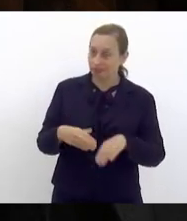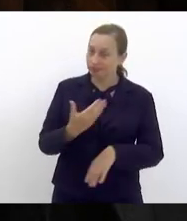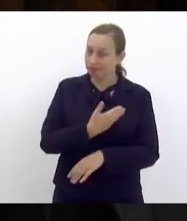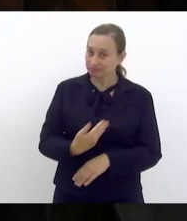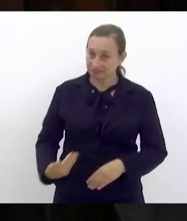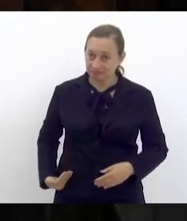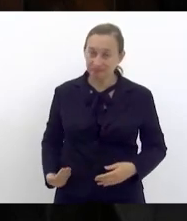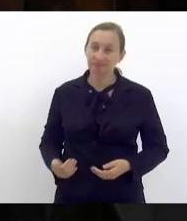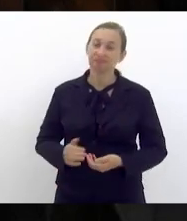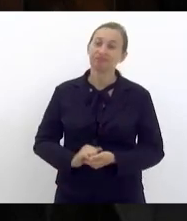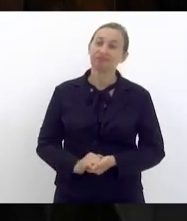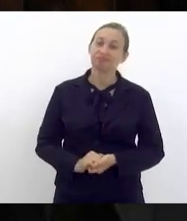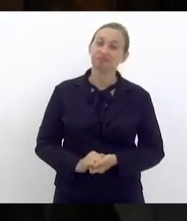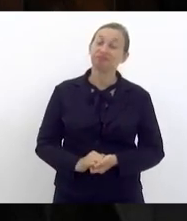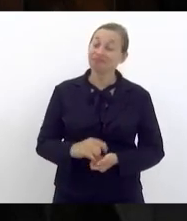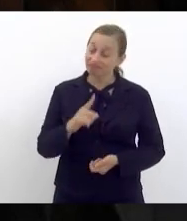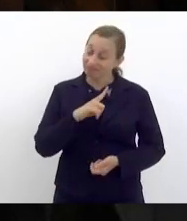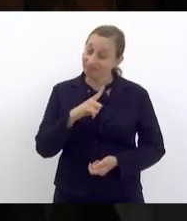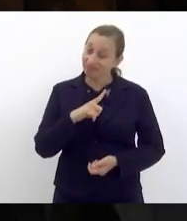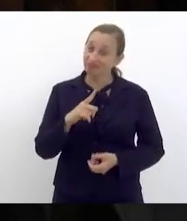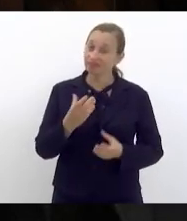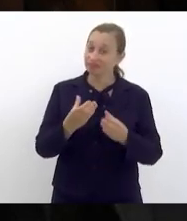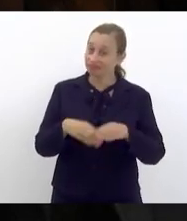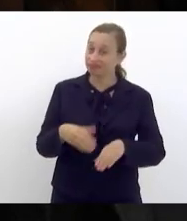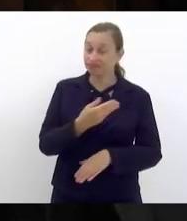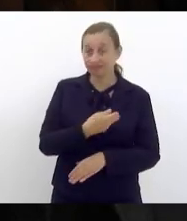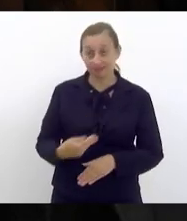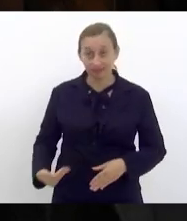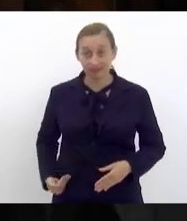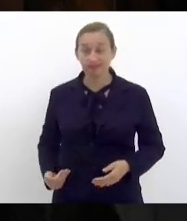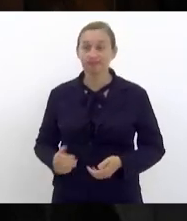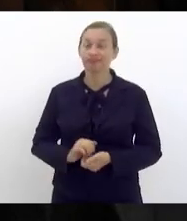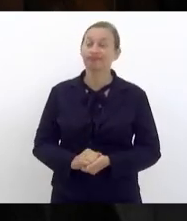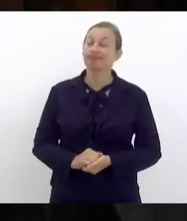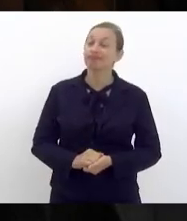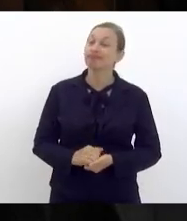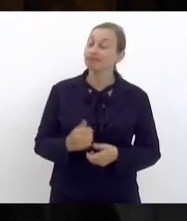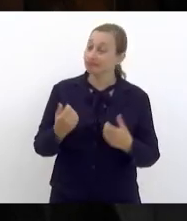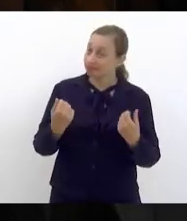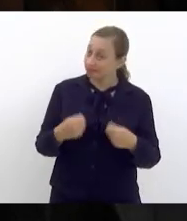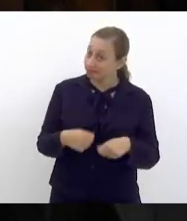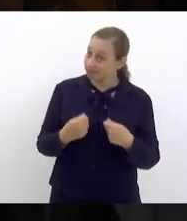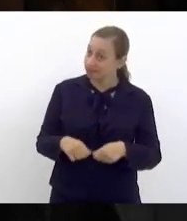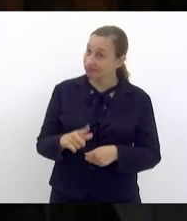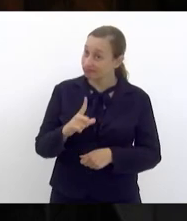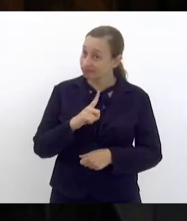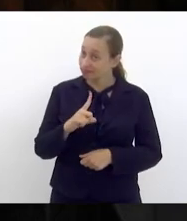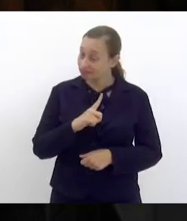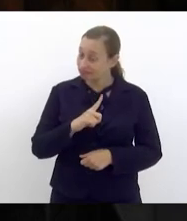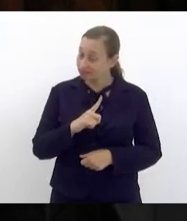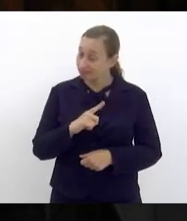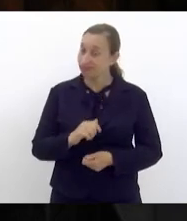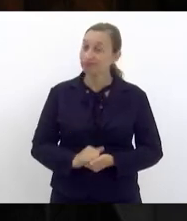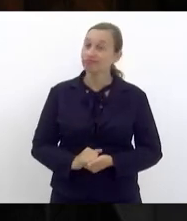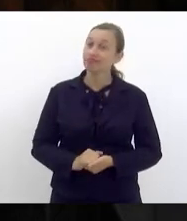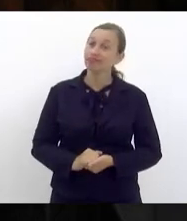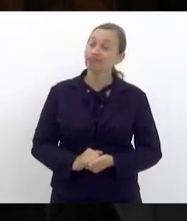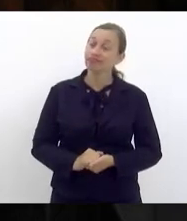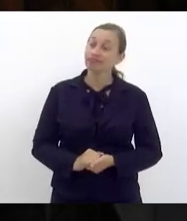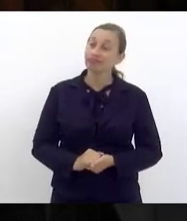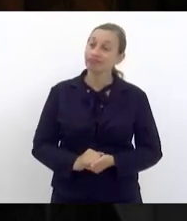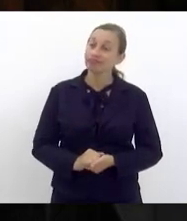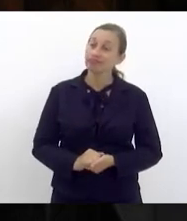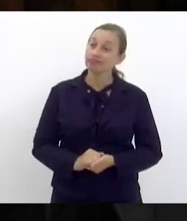público. E havendo concurso público, é necessário que aqueles